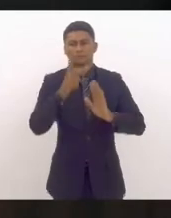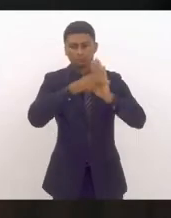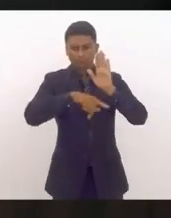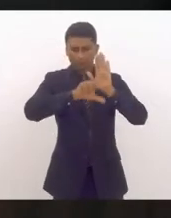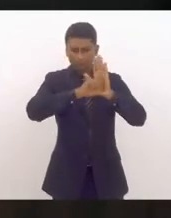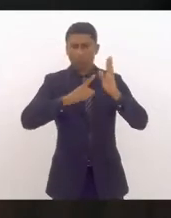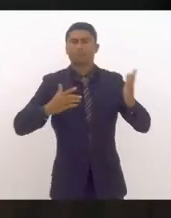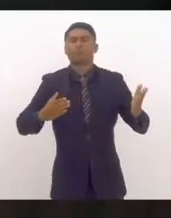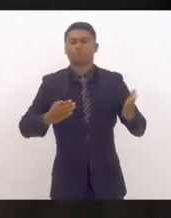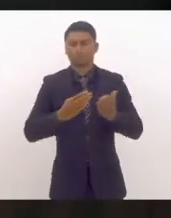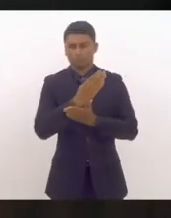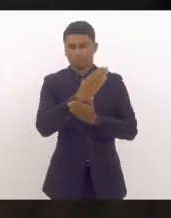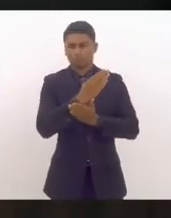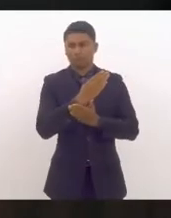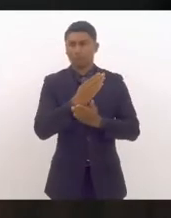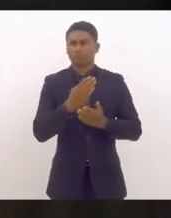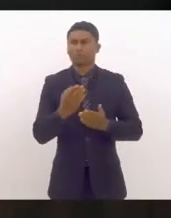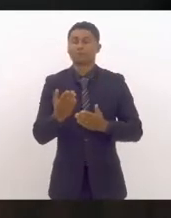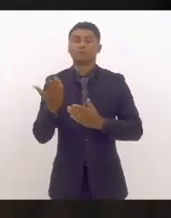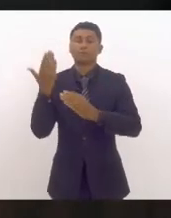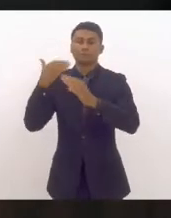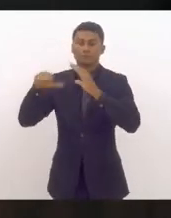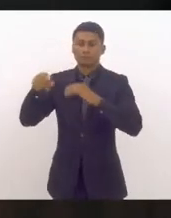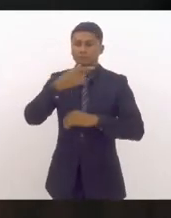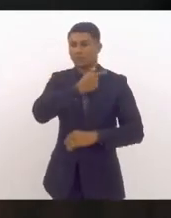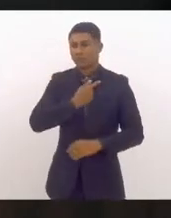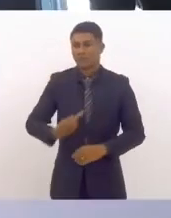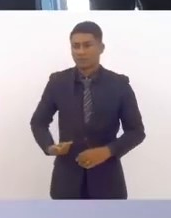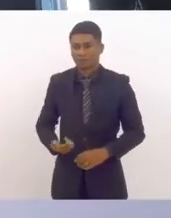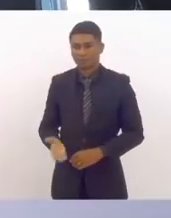foi o governador.